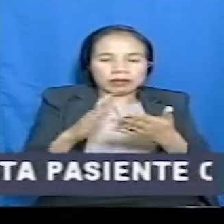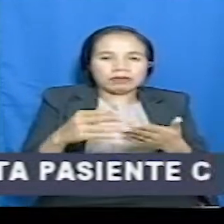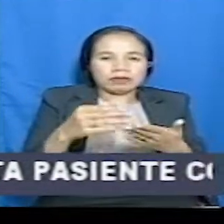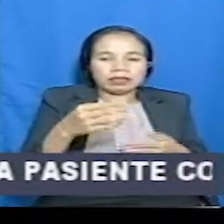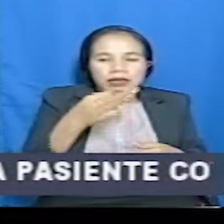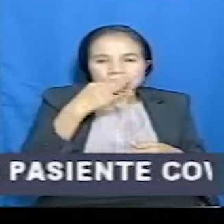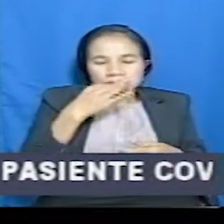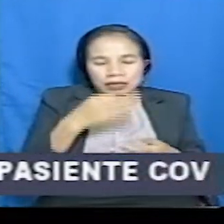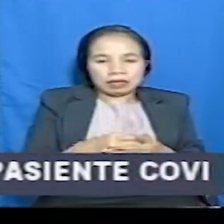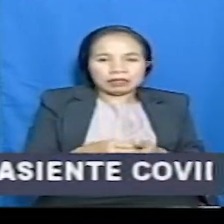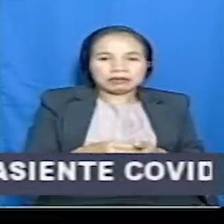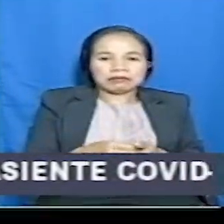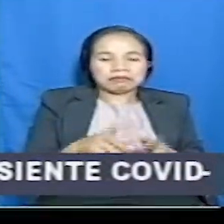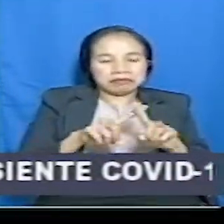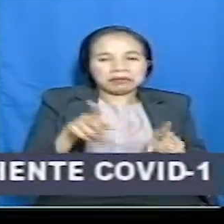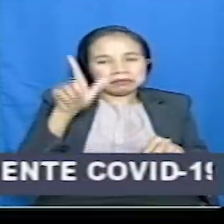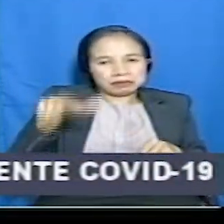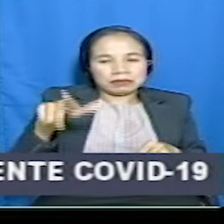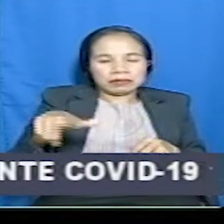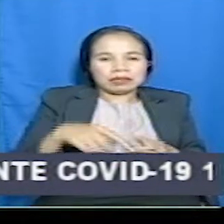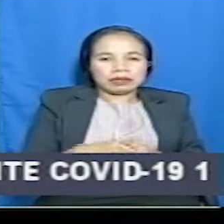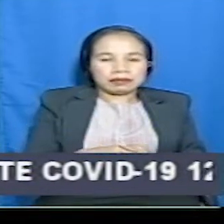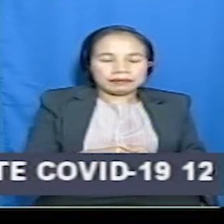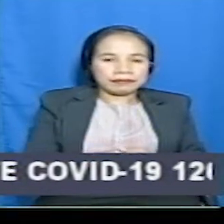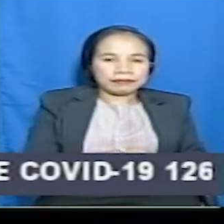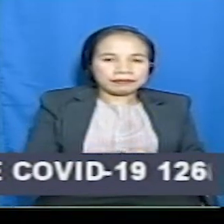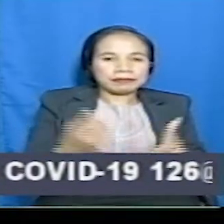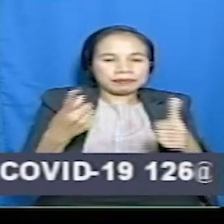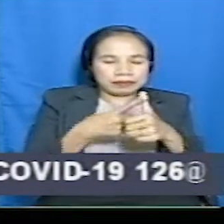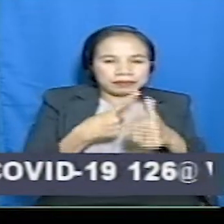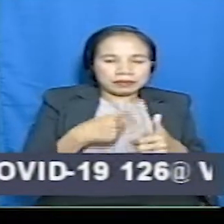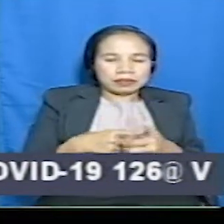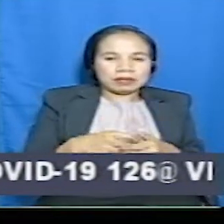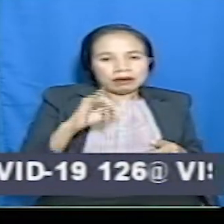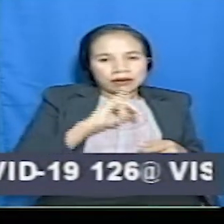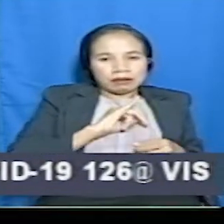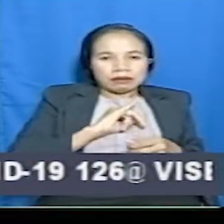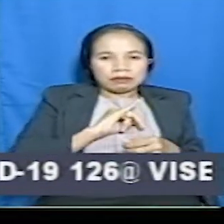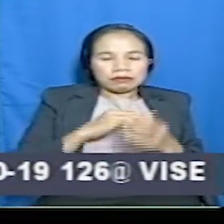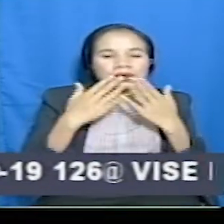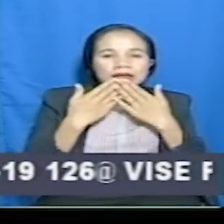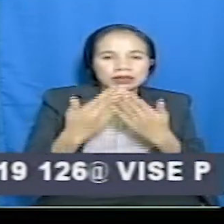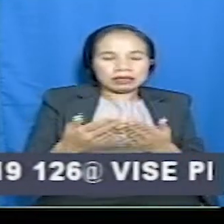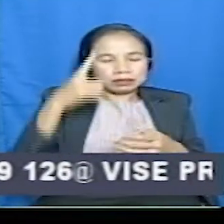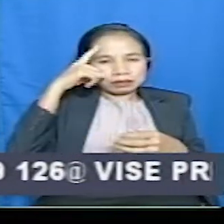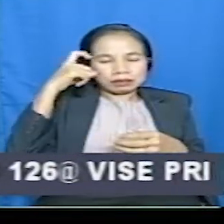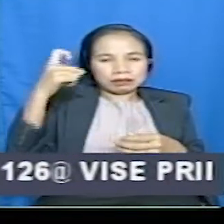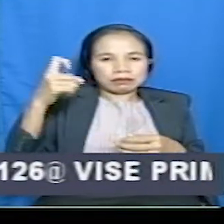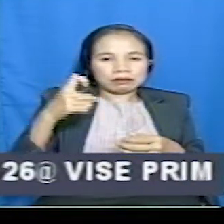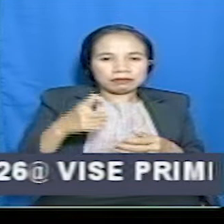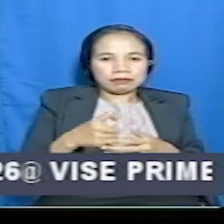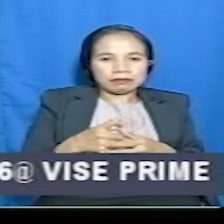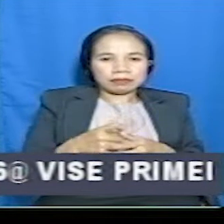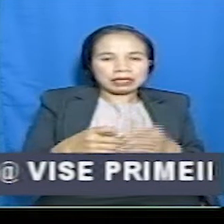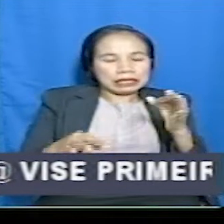Básica, maski tarde. Em primeiro, até não agradeço também,